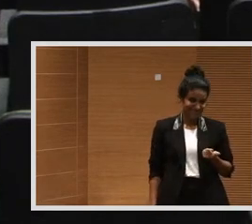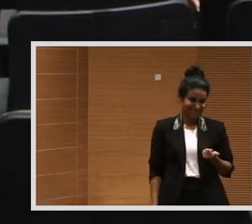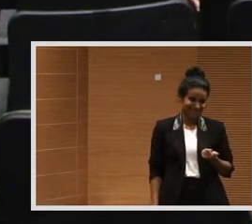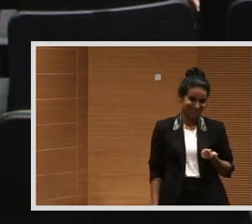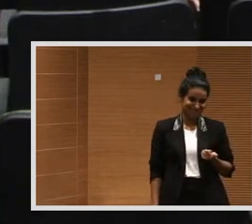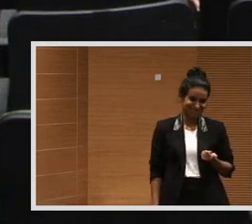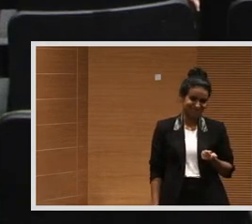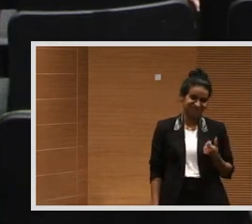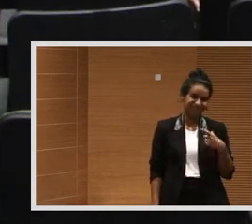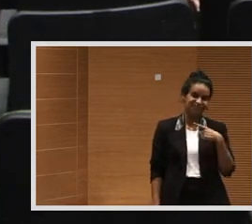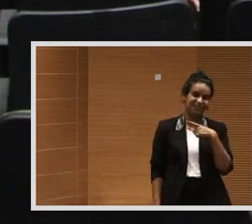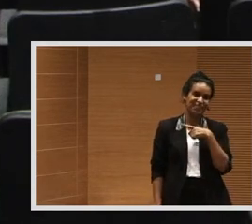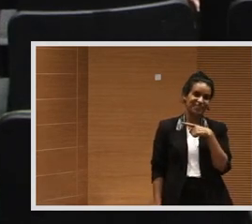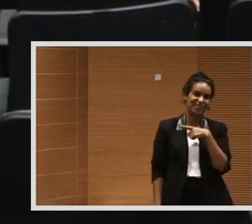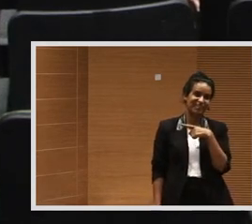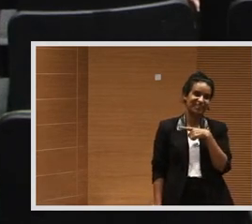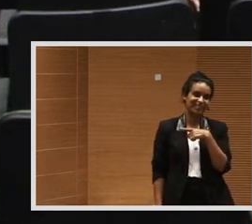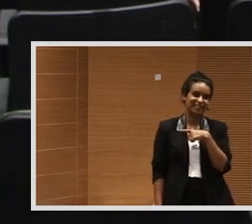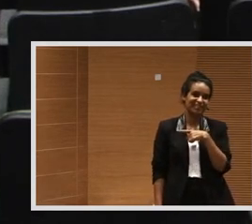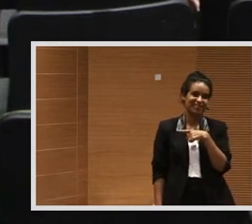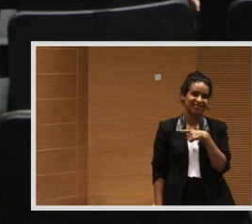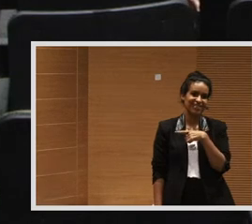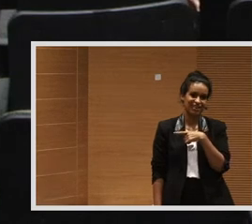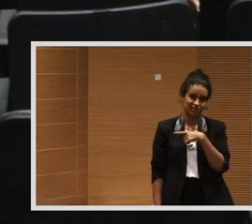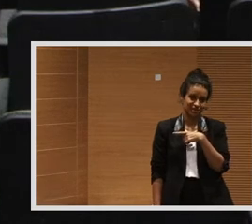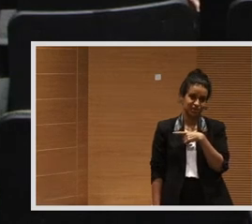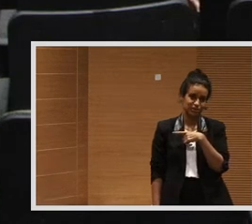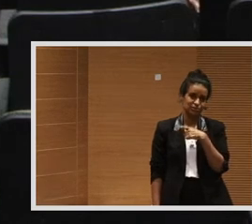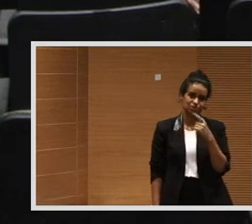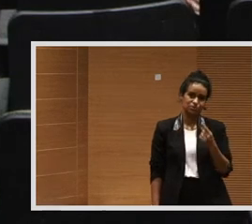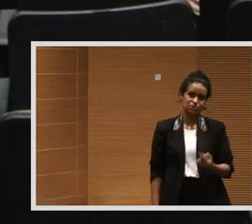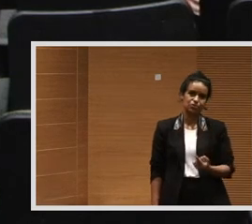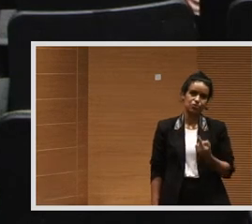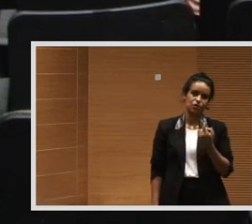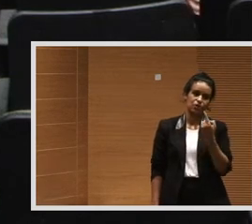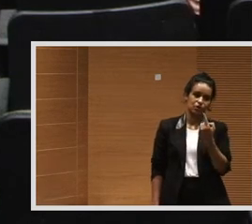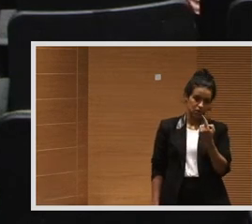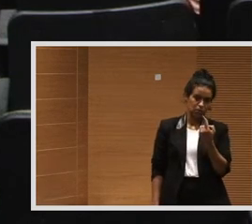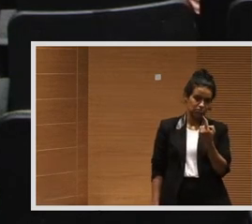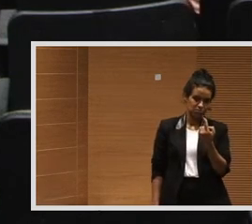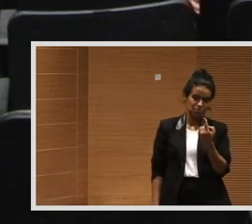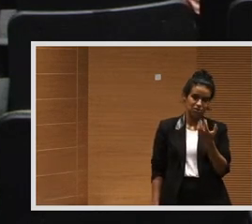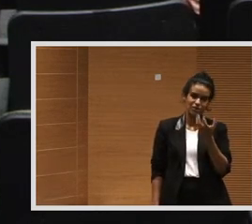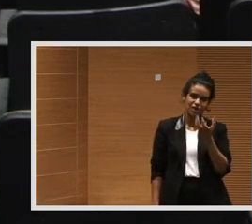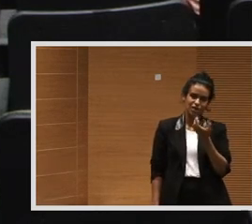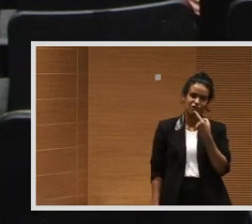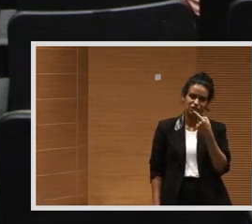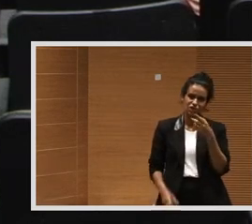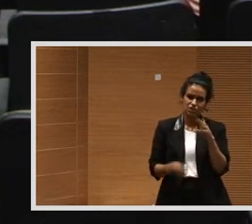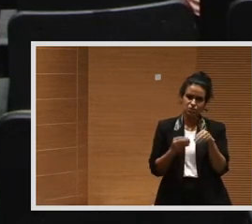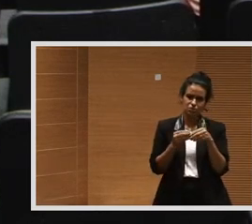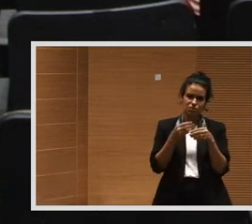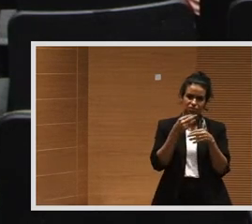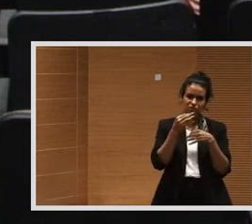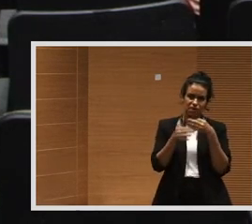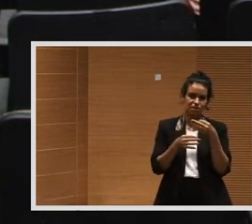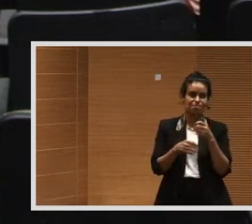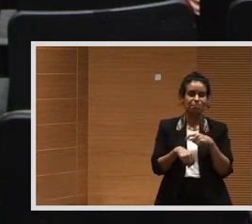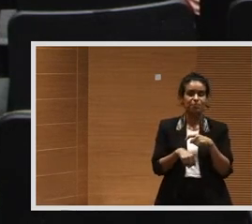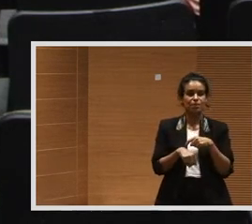tem uma questão que eu gostaria, se possível, comentarem. É, existe uma questão do